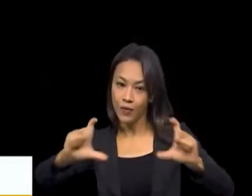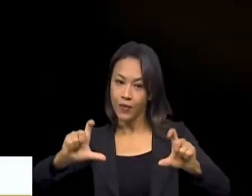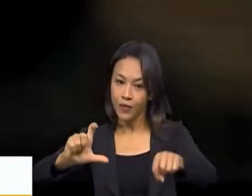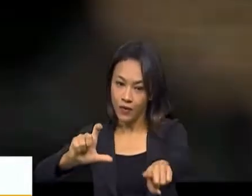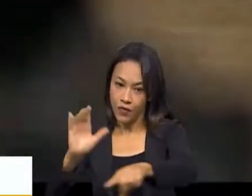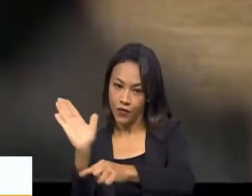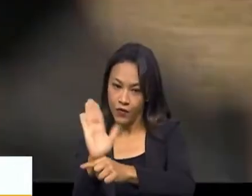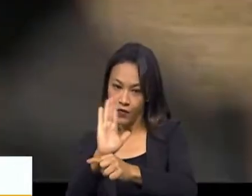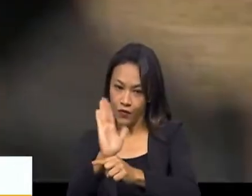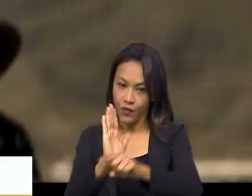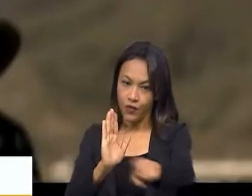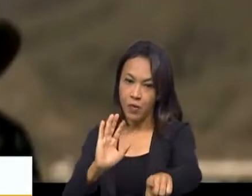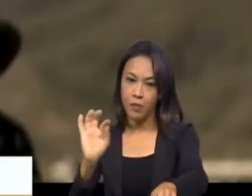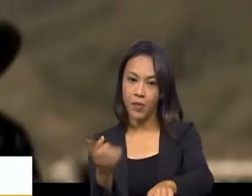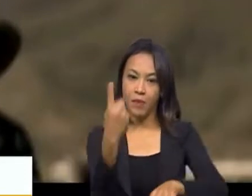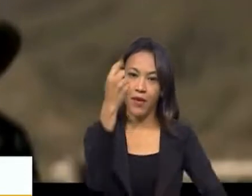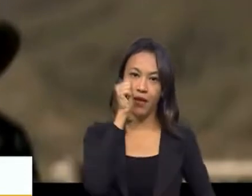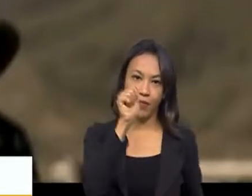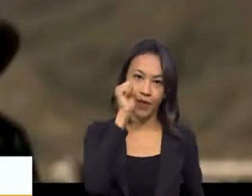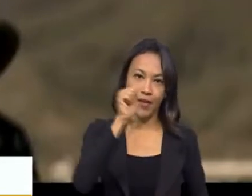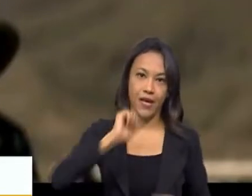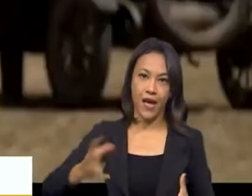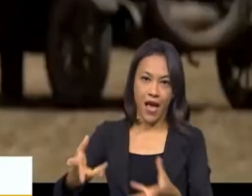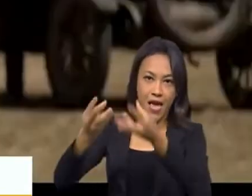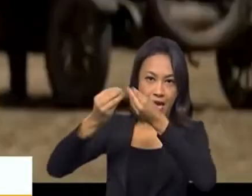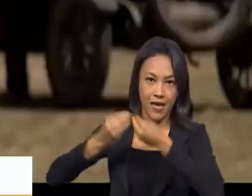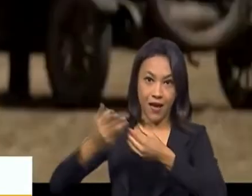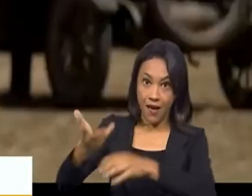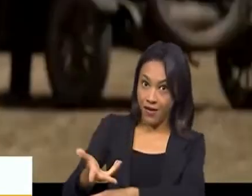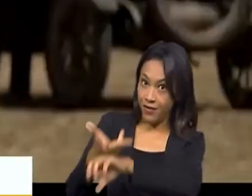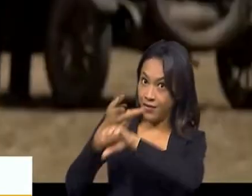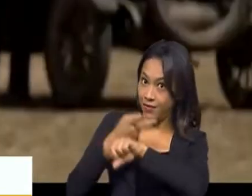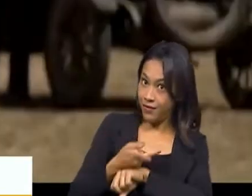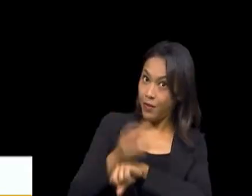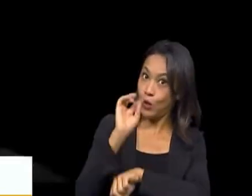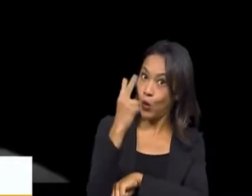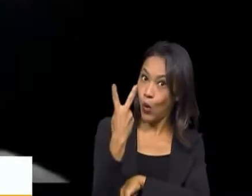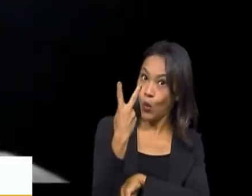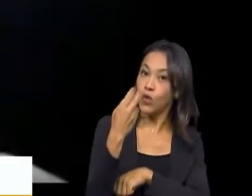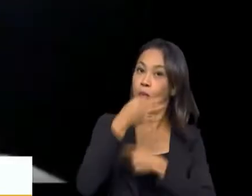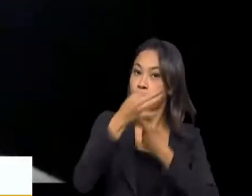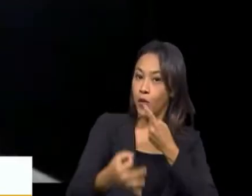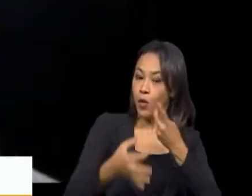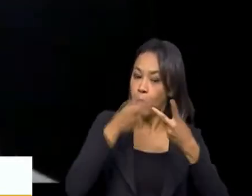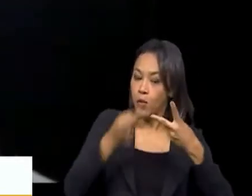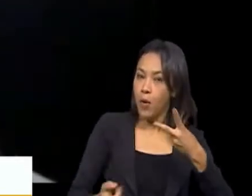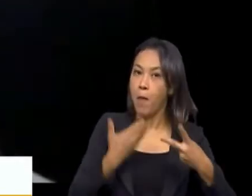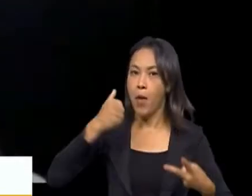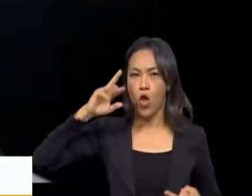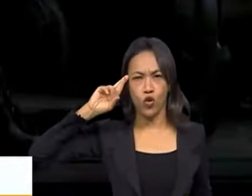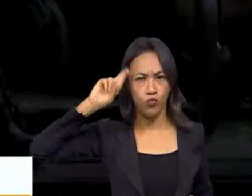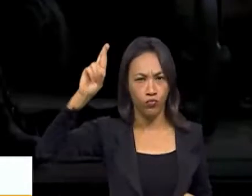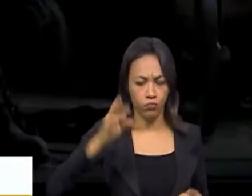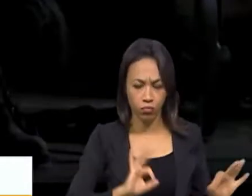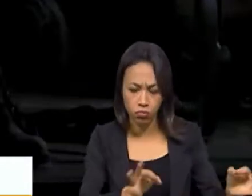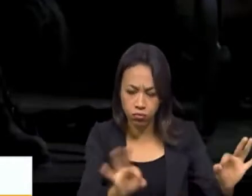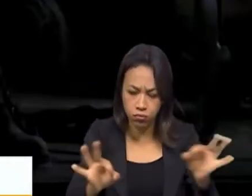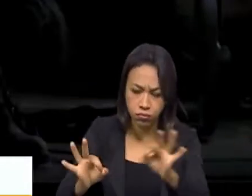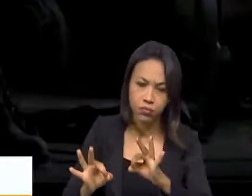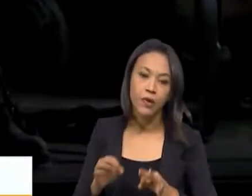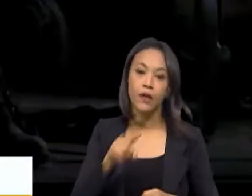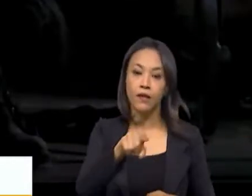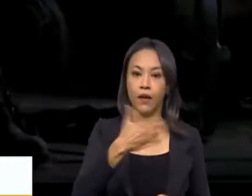Jenny Campion, primeira mulher a receber 2 indicações na categoria Melhor Direção. A obra está entre